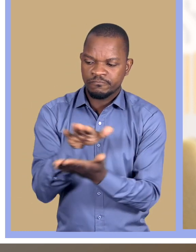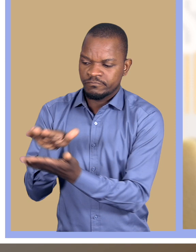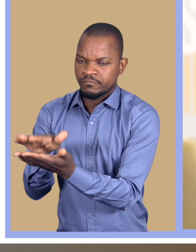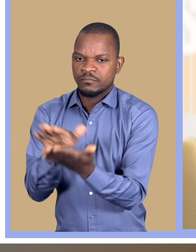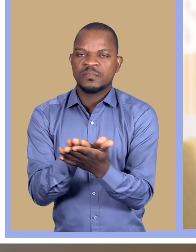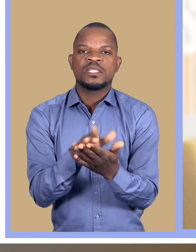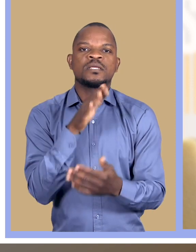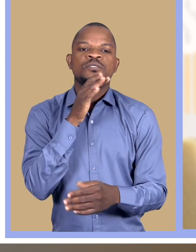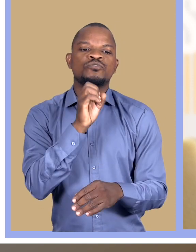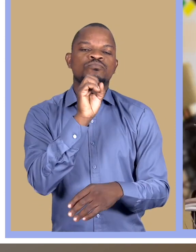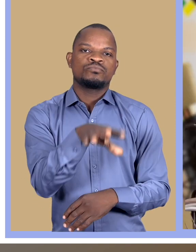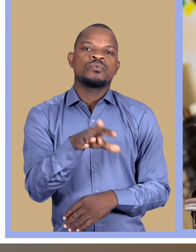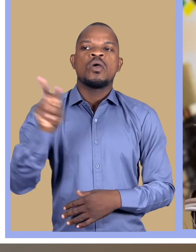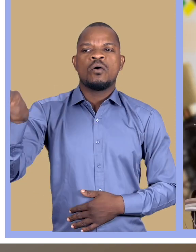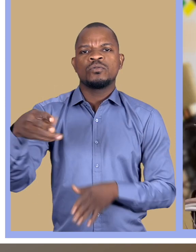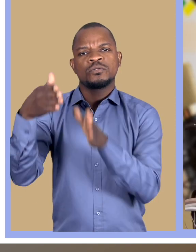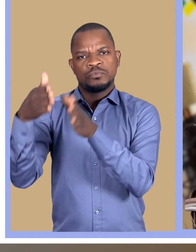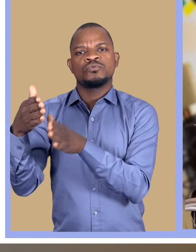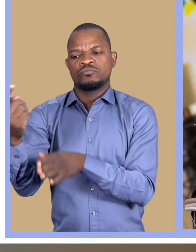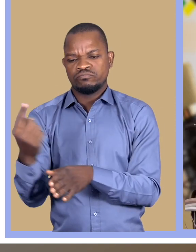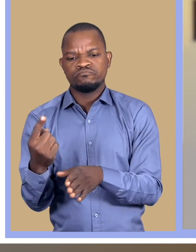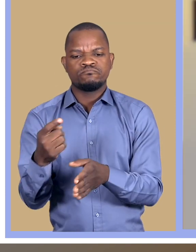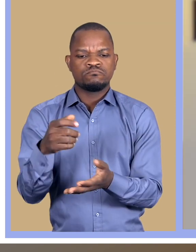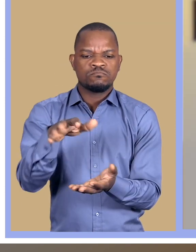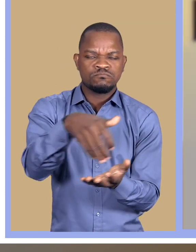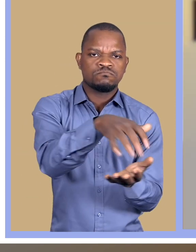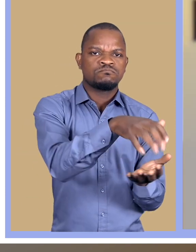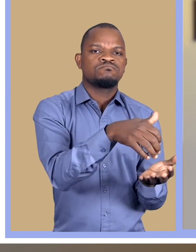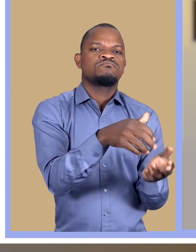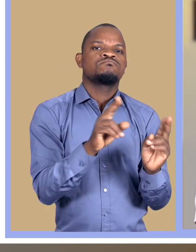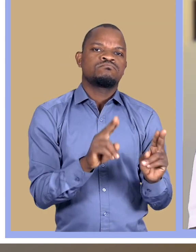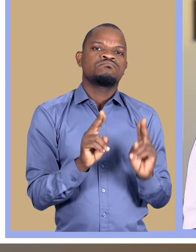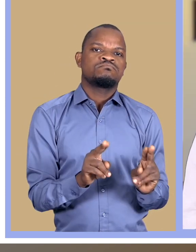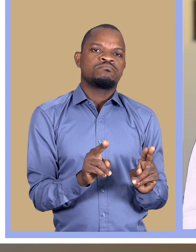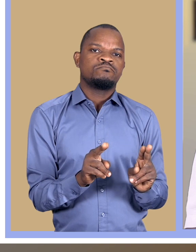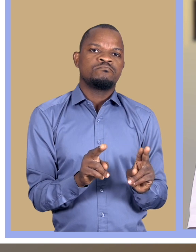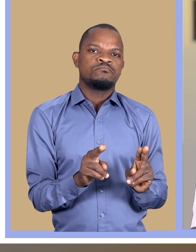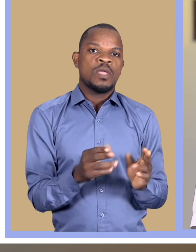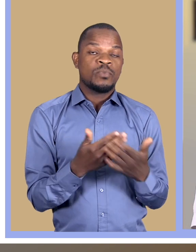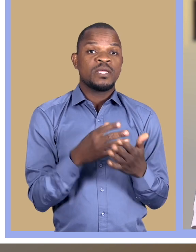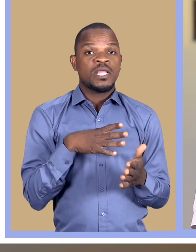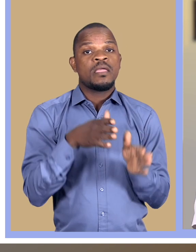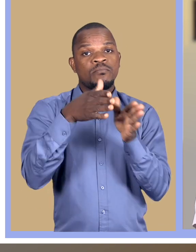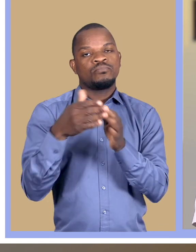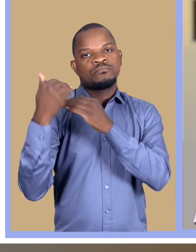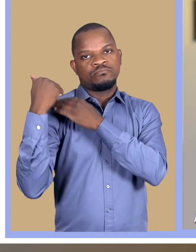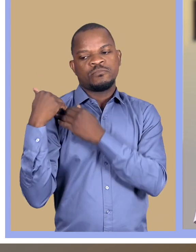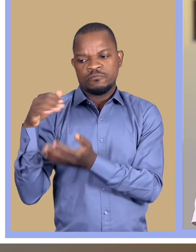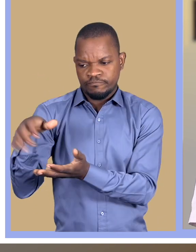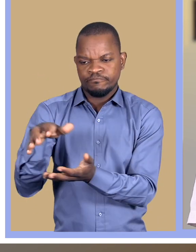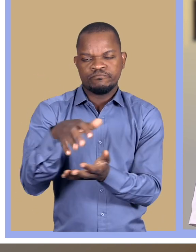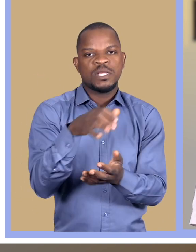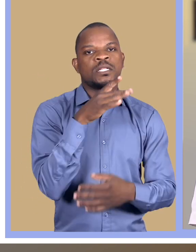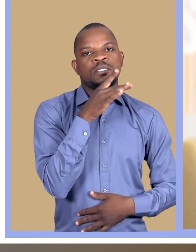venham trabalhar, que venham até aqueles discursos que dizem assim. E recebe por isso, não é? Há quem recebe por isso. Então, este